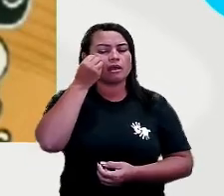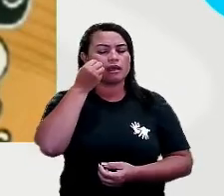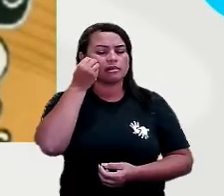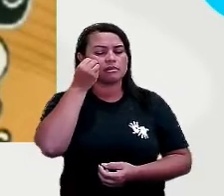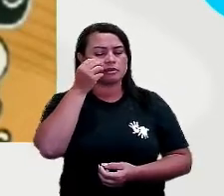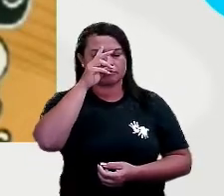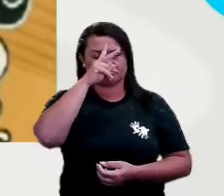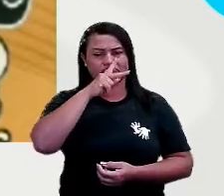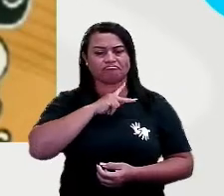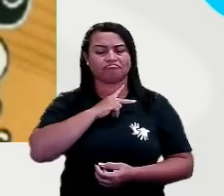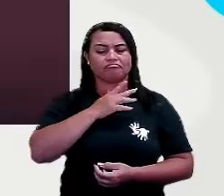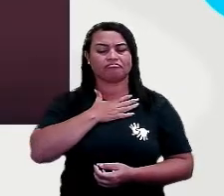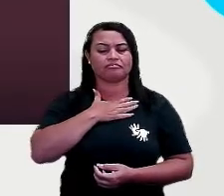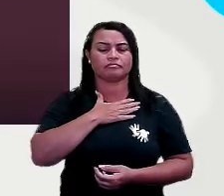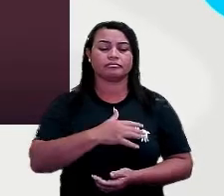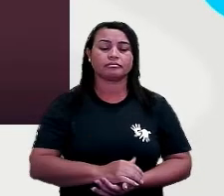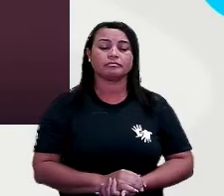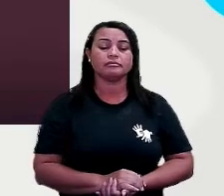experiências.